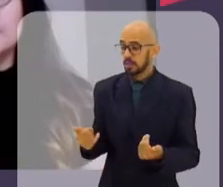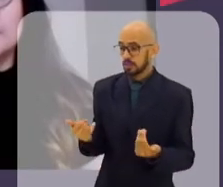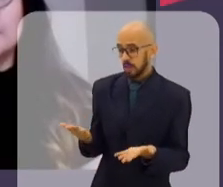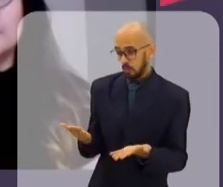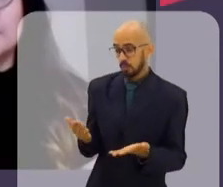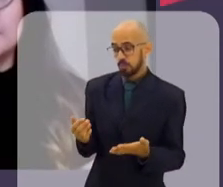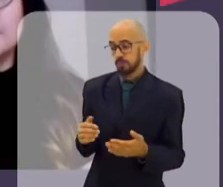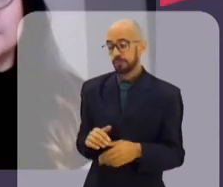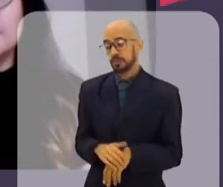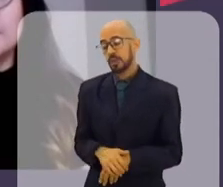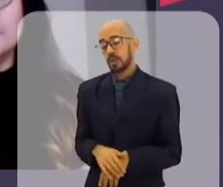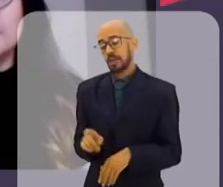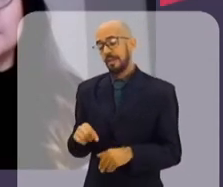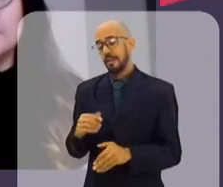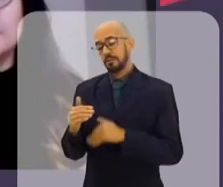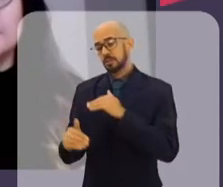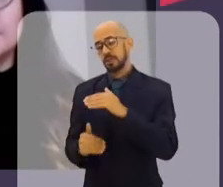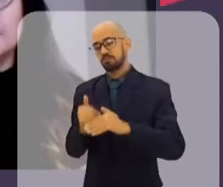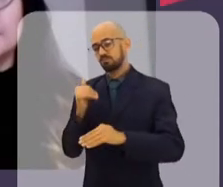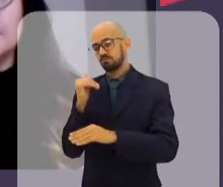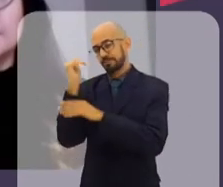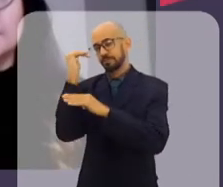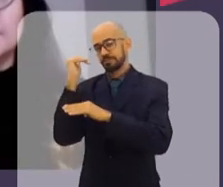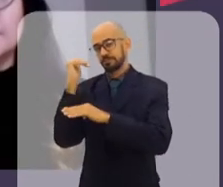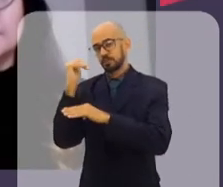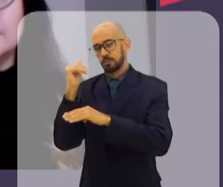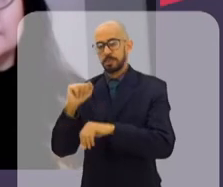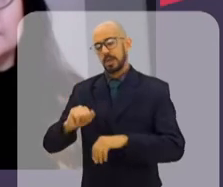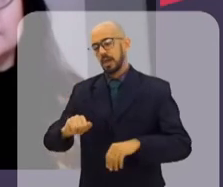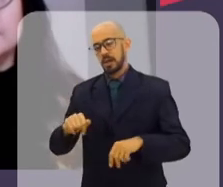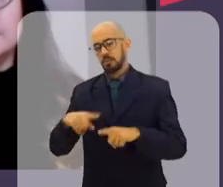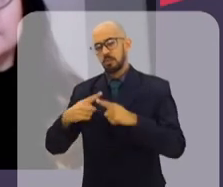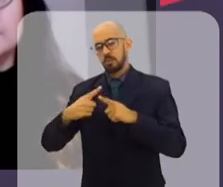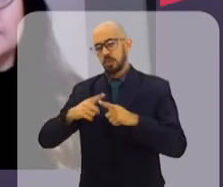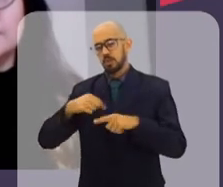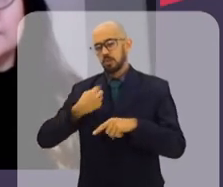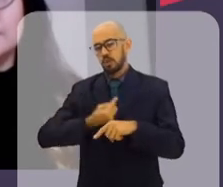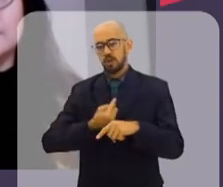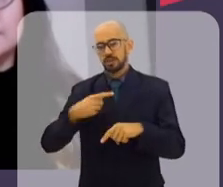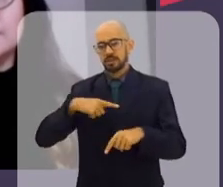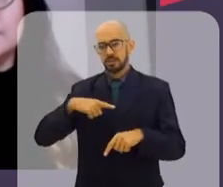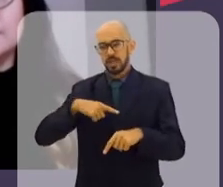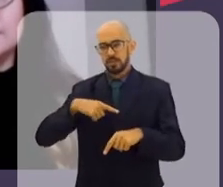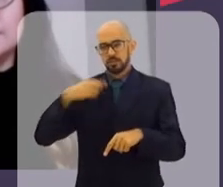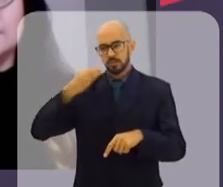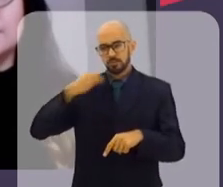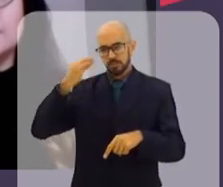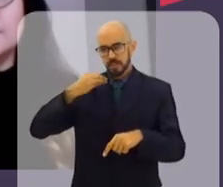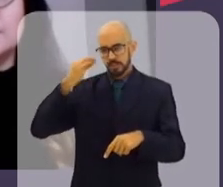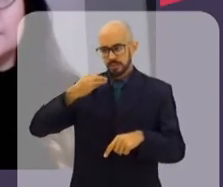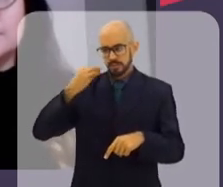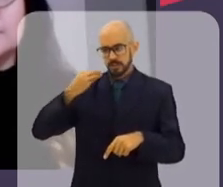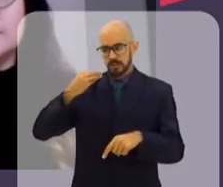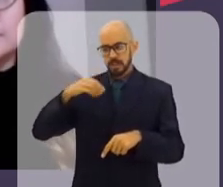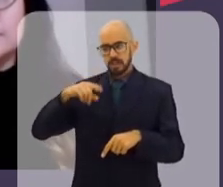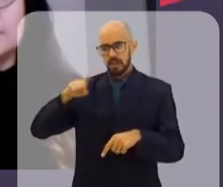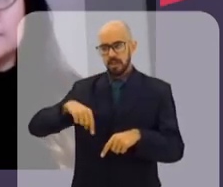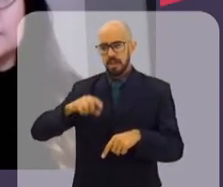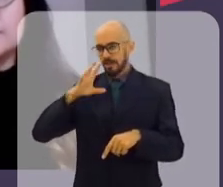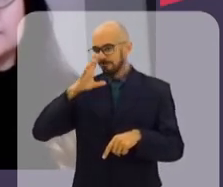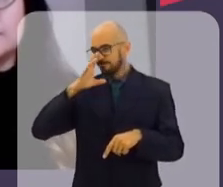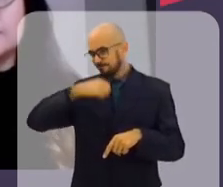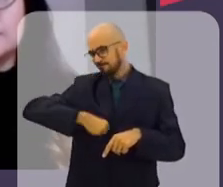Posso. Então, é romper, né? Eu acho que o que a gente tem, o que eu tenho experienciado também, é